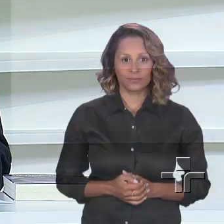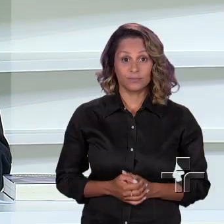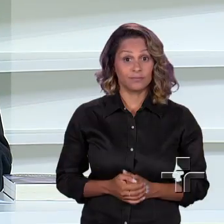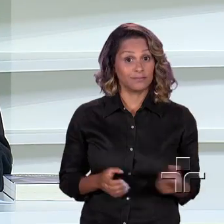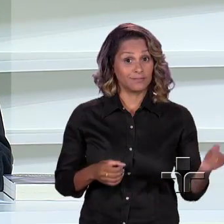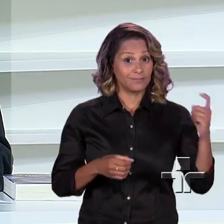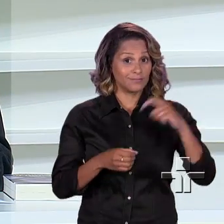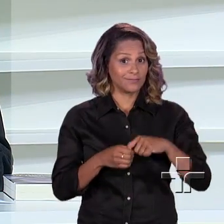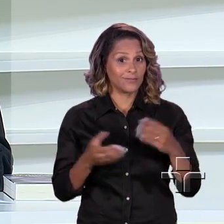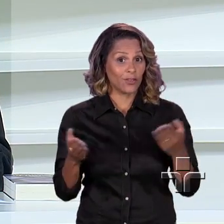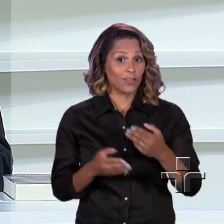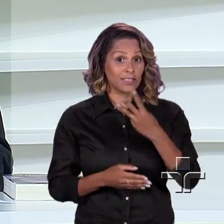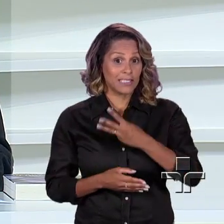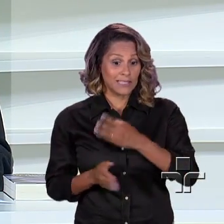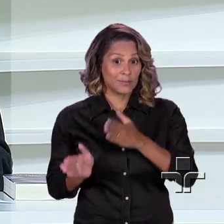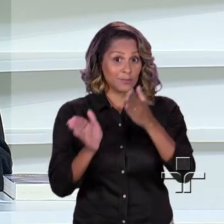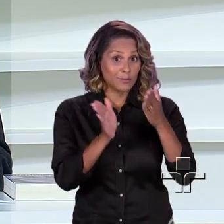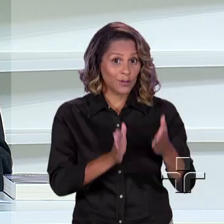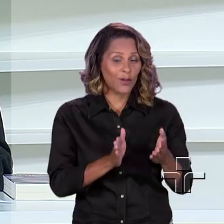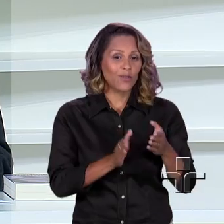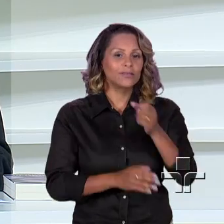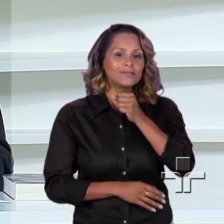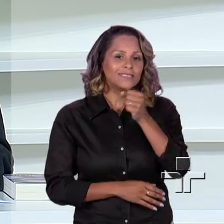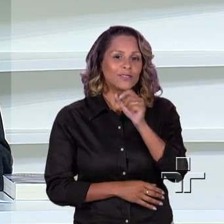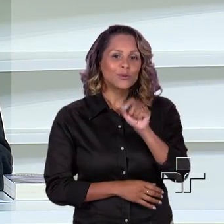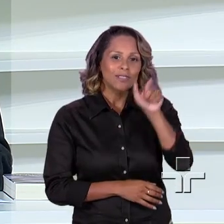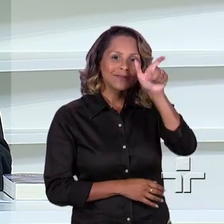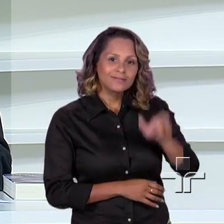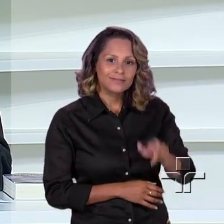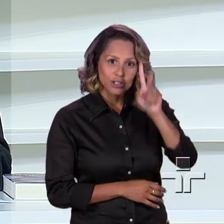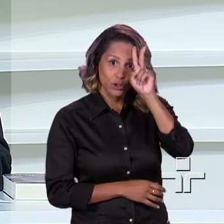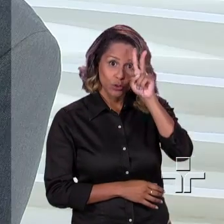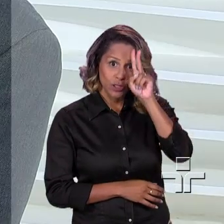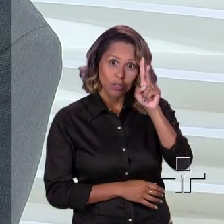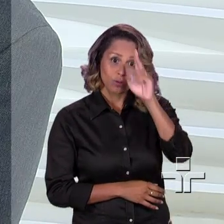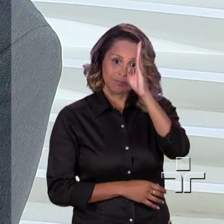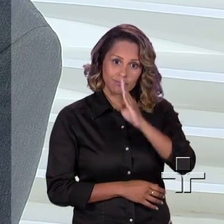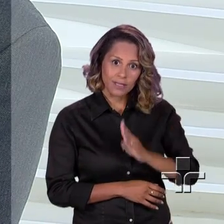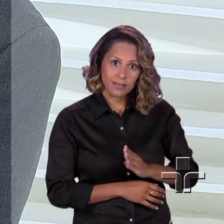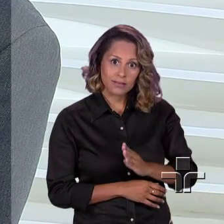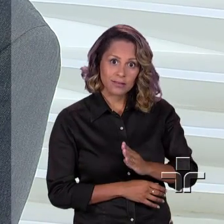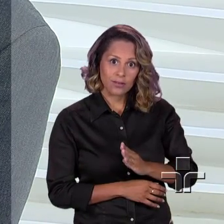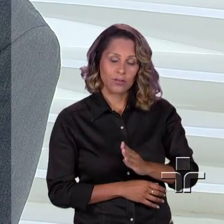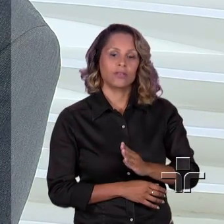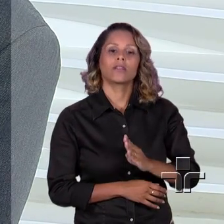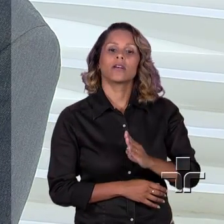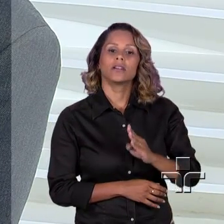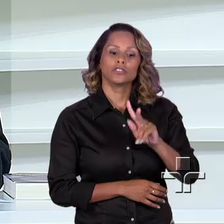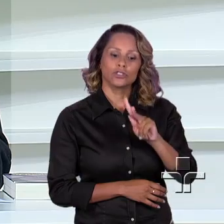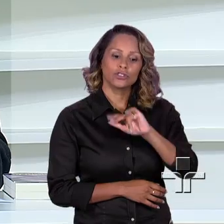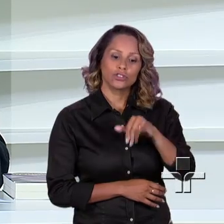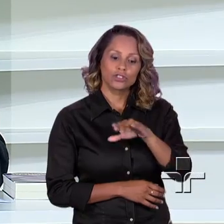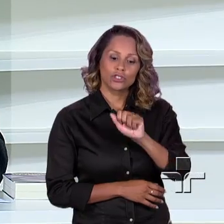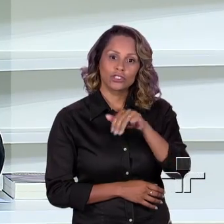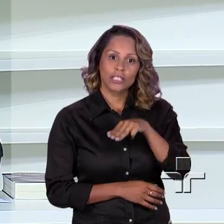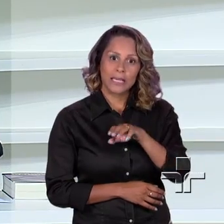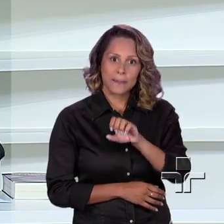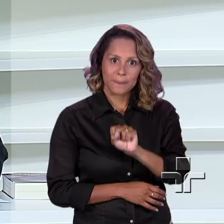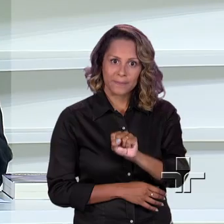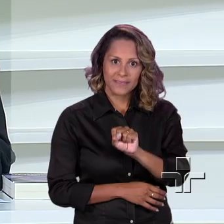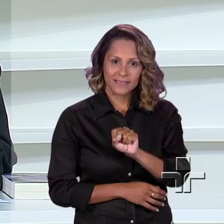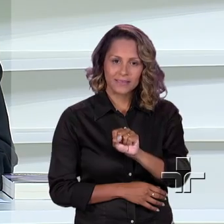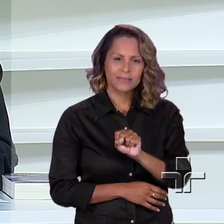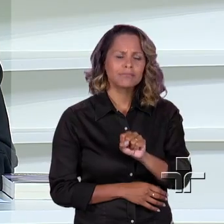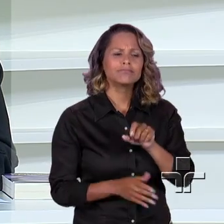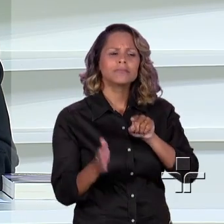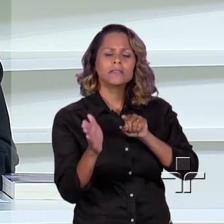Estamos de volta para o terceiro bloco da entrevista com o historiador brasilianista James Green. James, qual era o